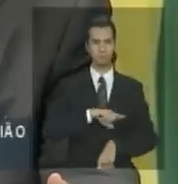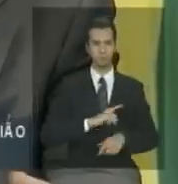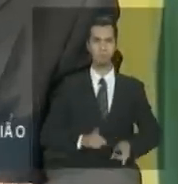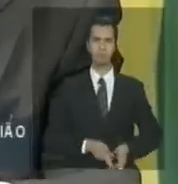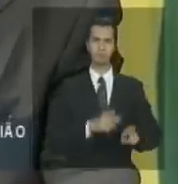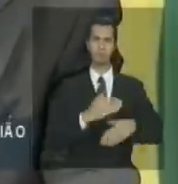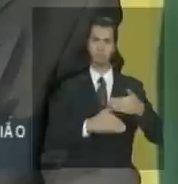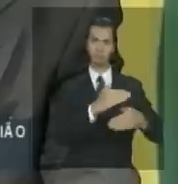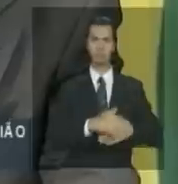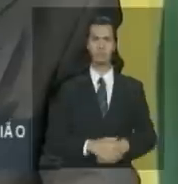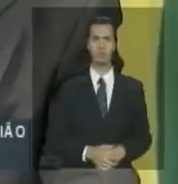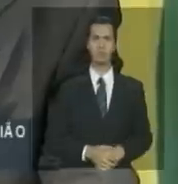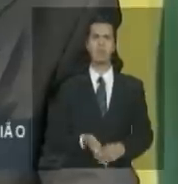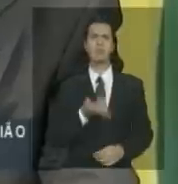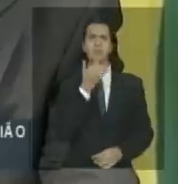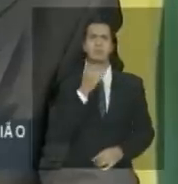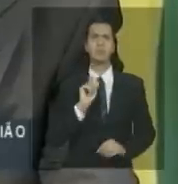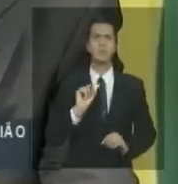Está ruim o som?